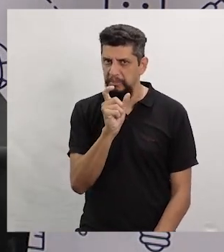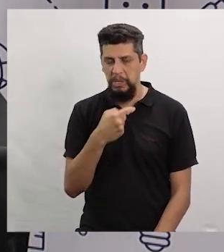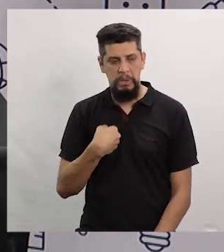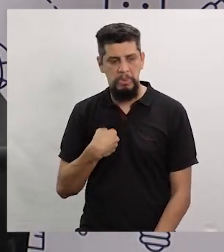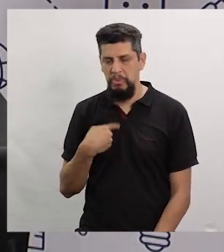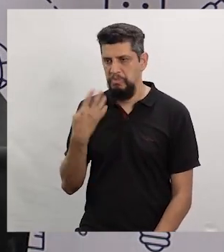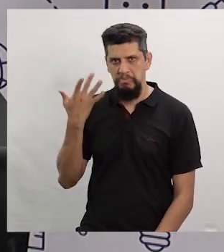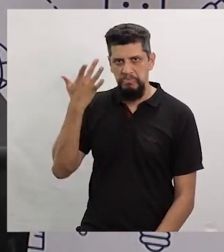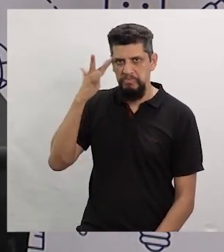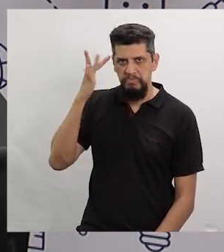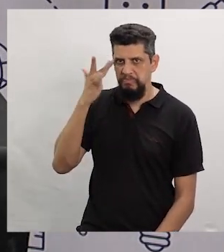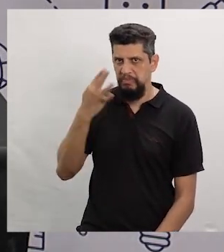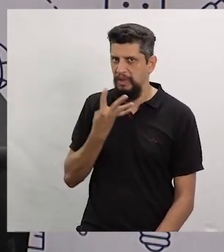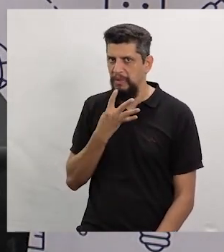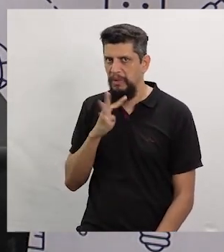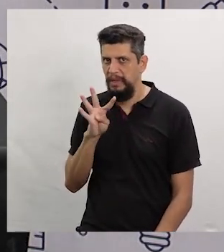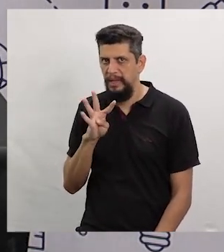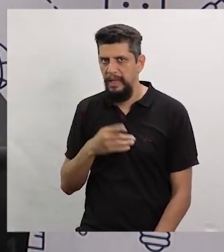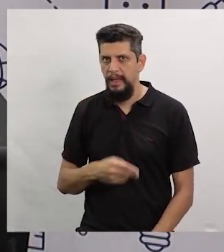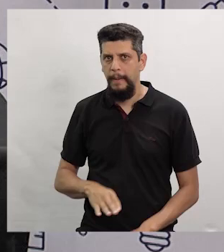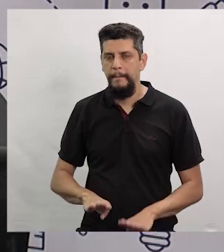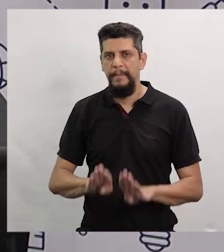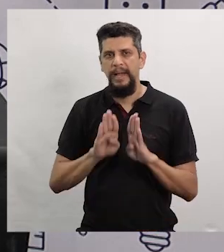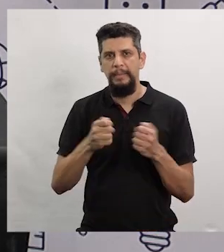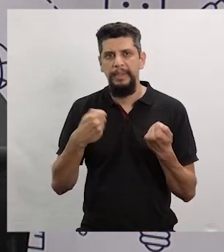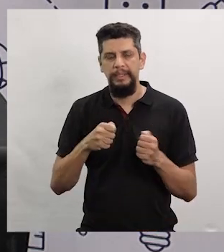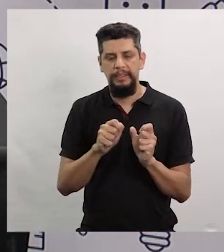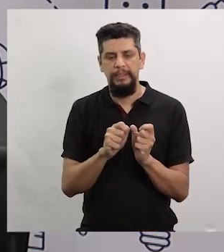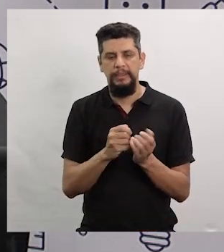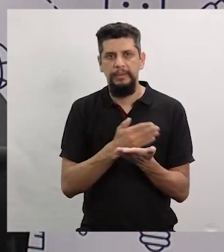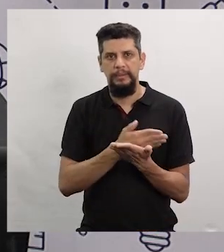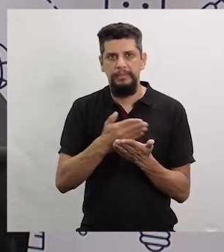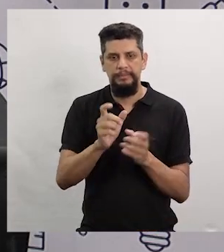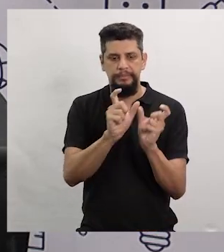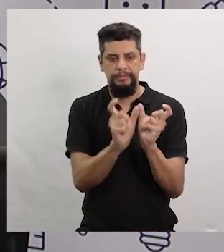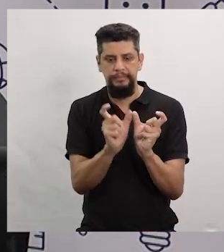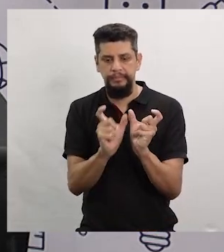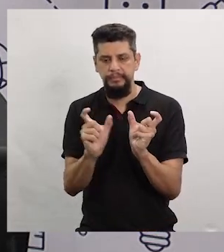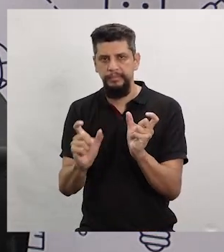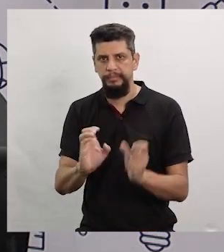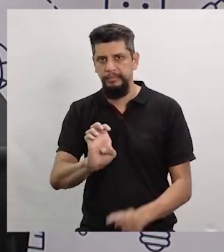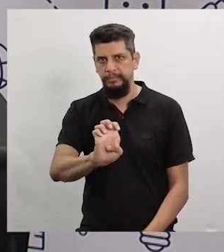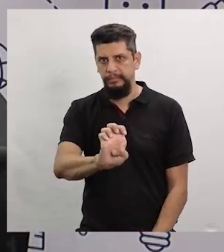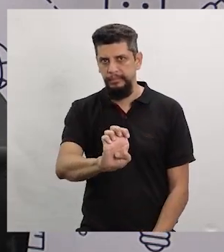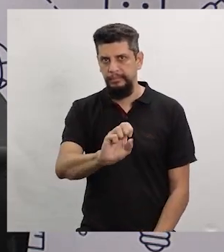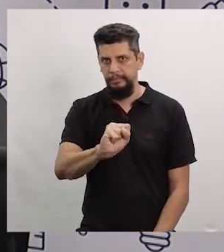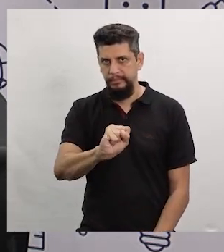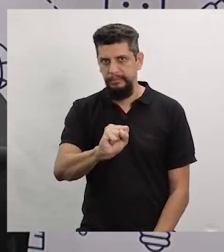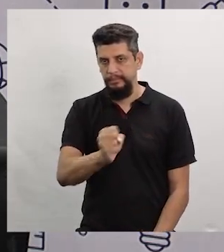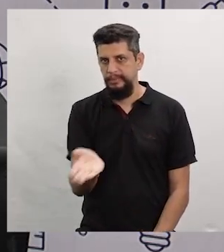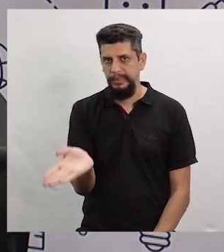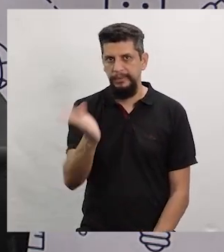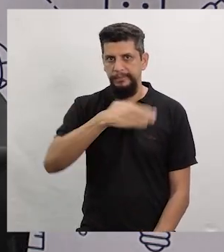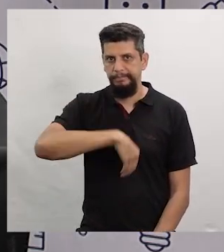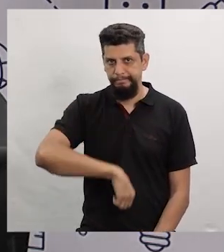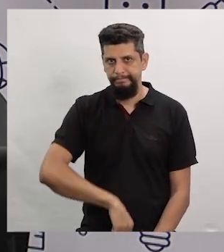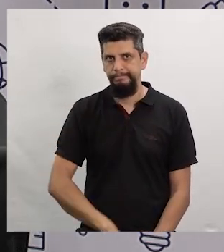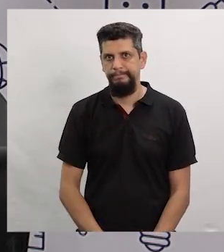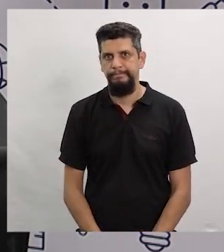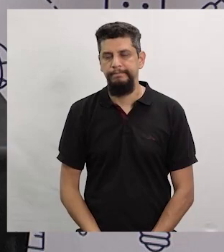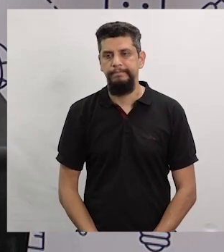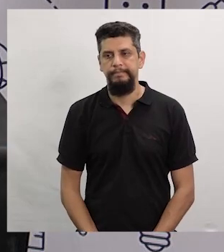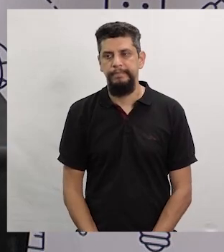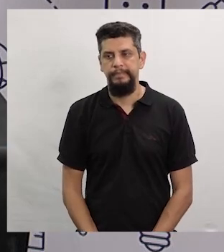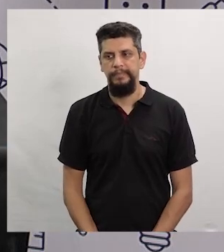conhece ih mas tem que começar com a com a sílaba e